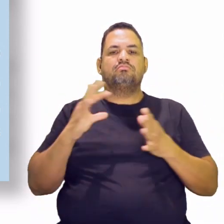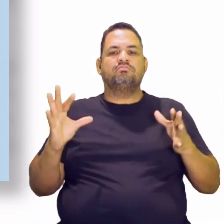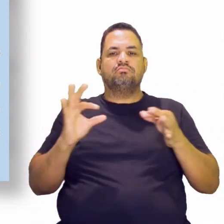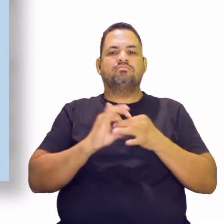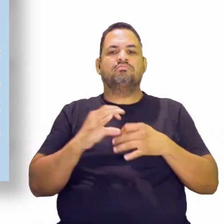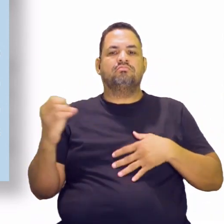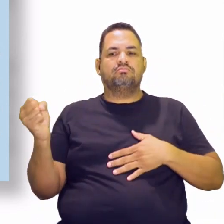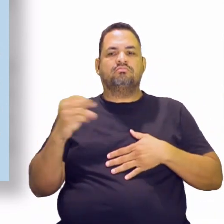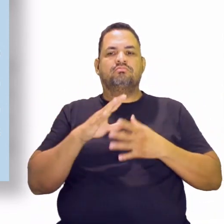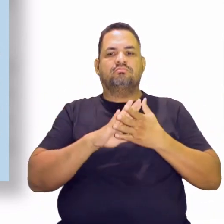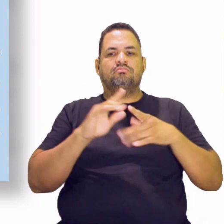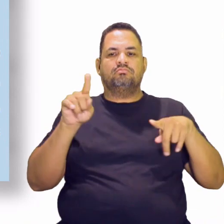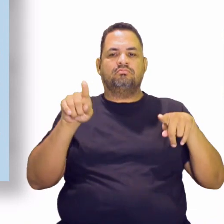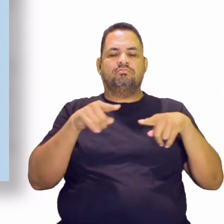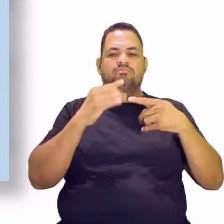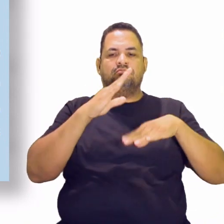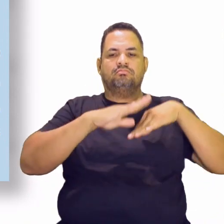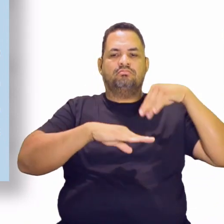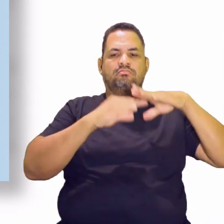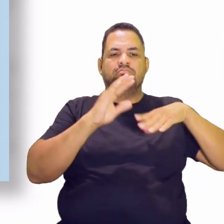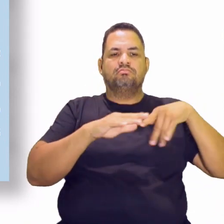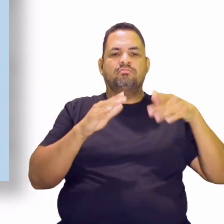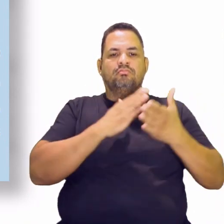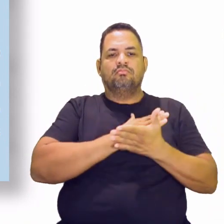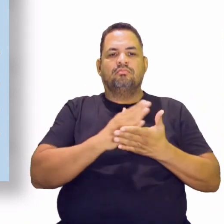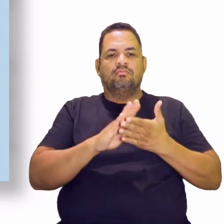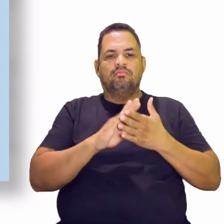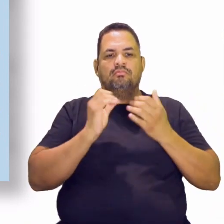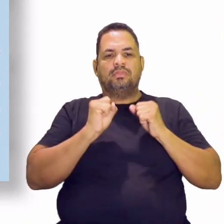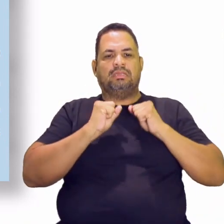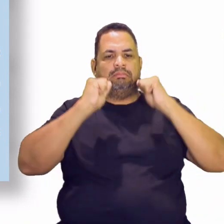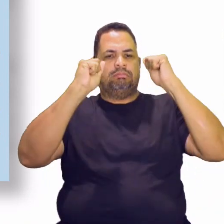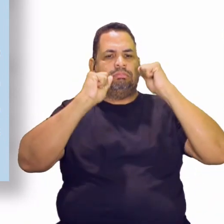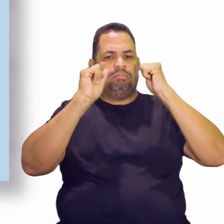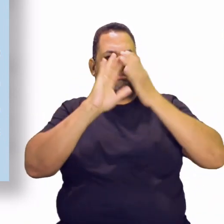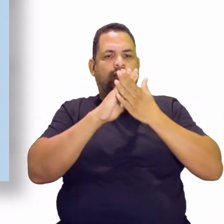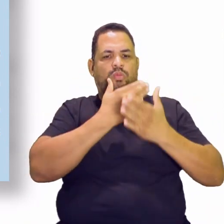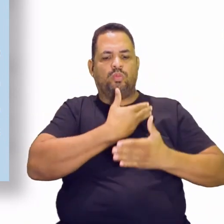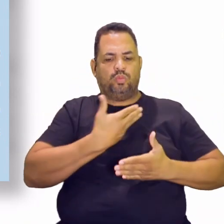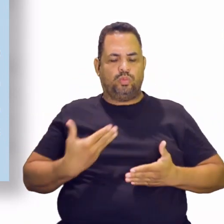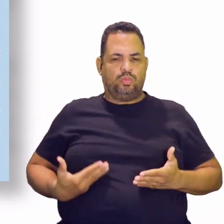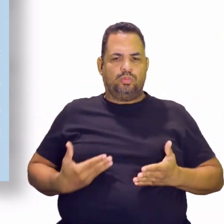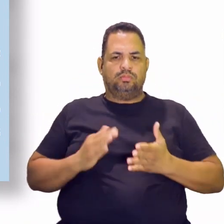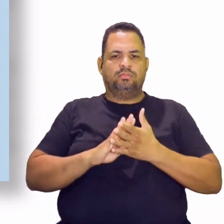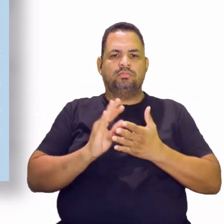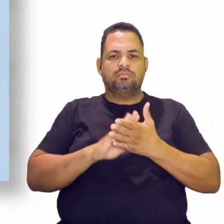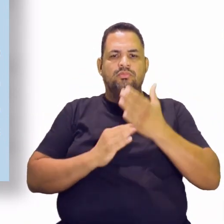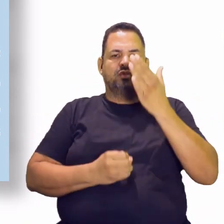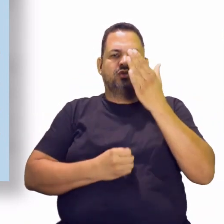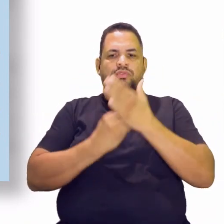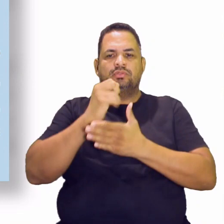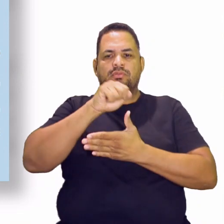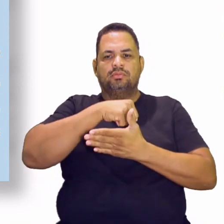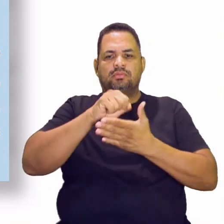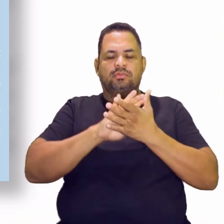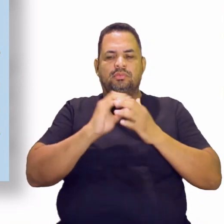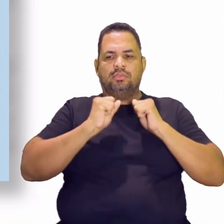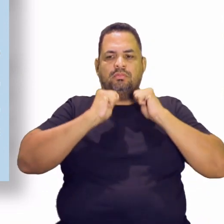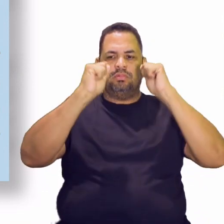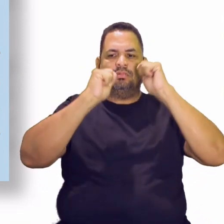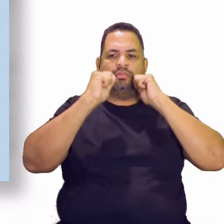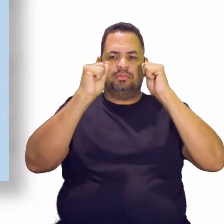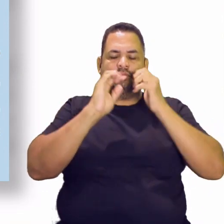os jovens músicos brasileiros começaram a contestar o regime, criando letras de